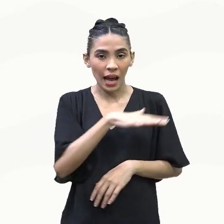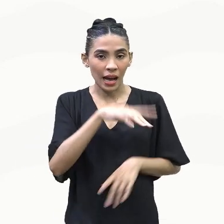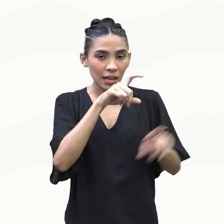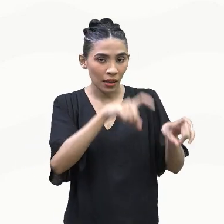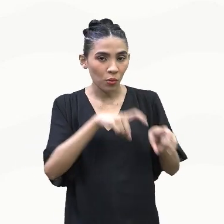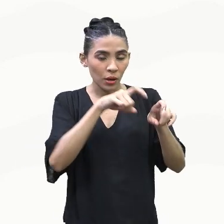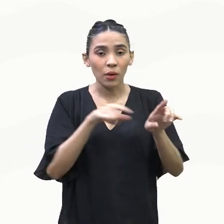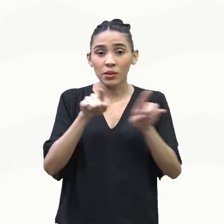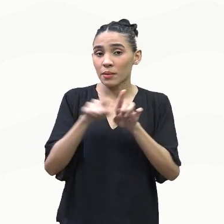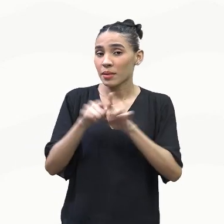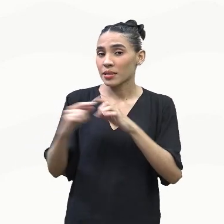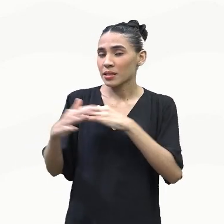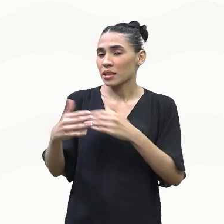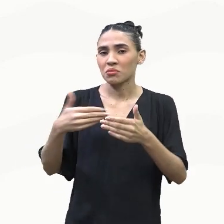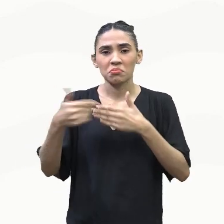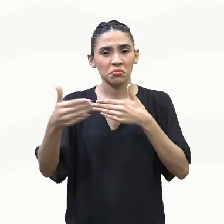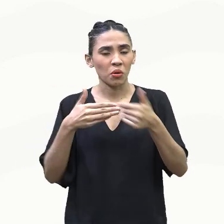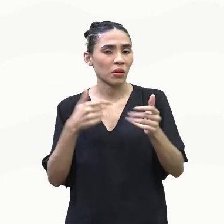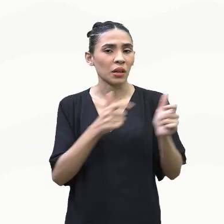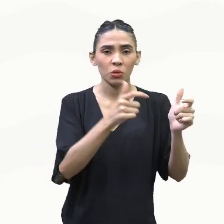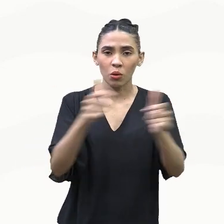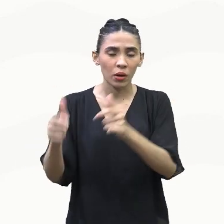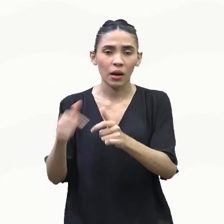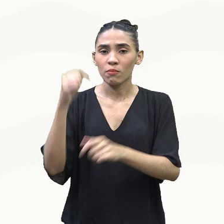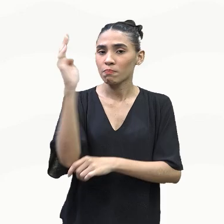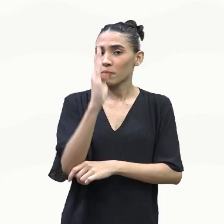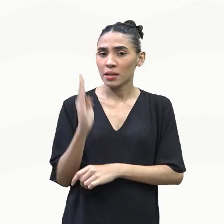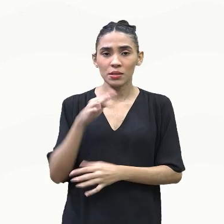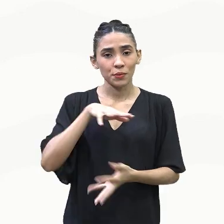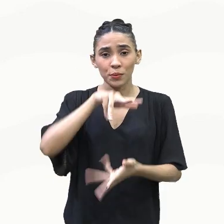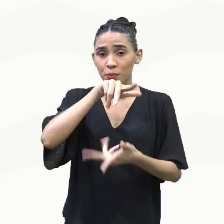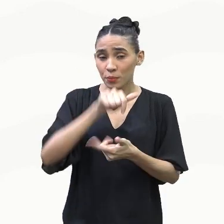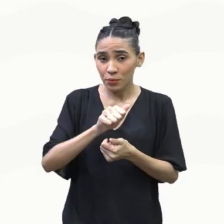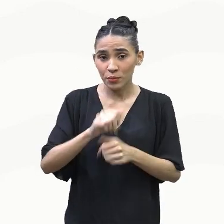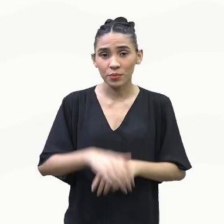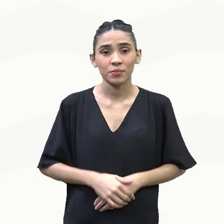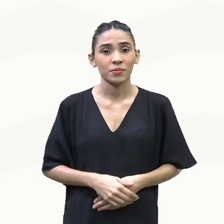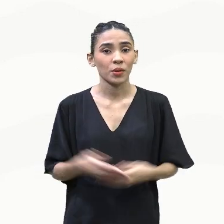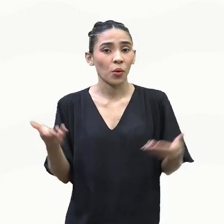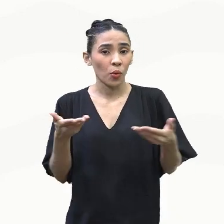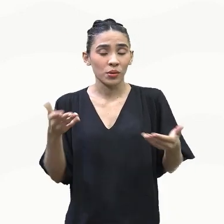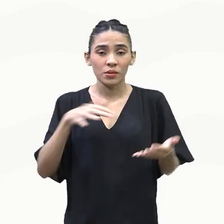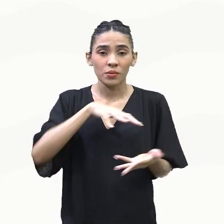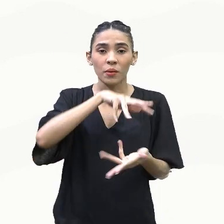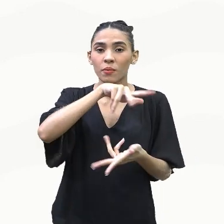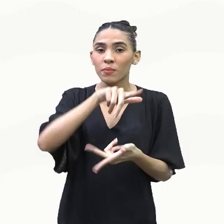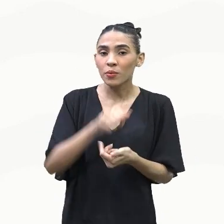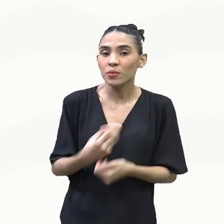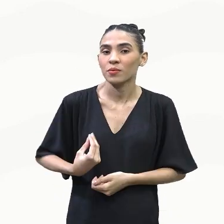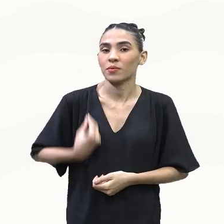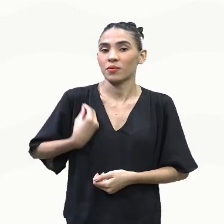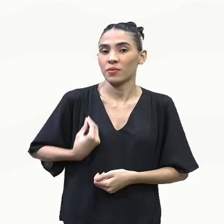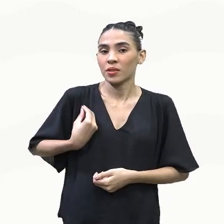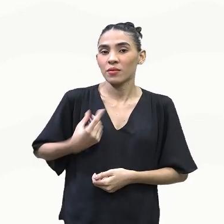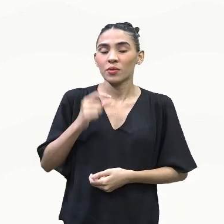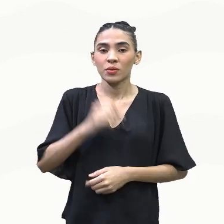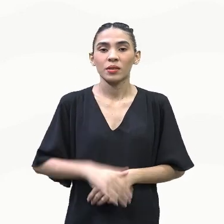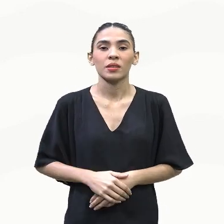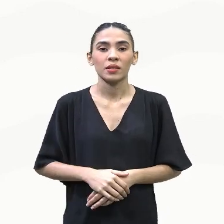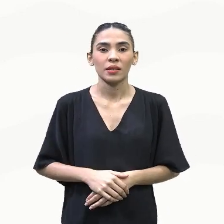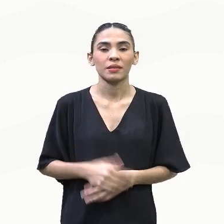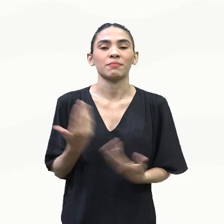na zona rural, em qualquer lugar do Brasil, do mundo. Aliás, hoje o mundo vive um